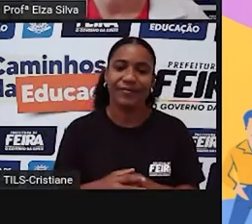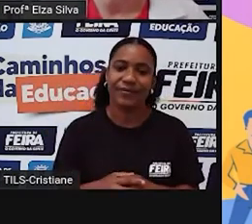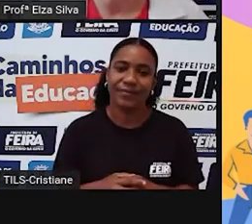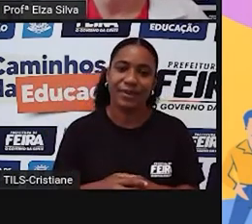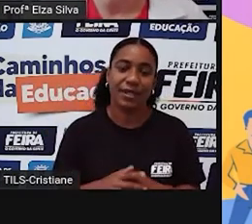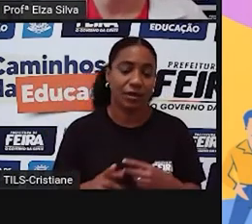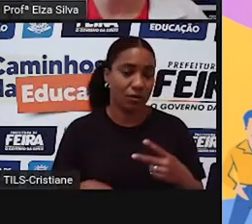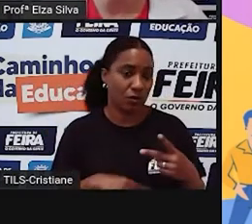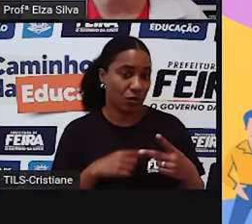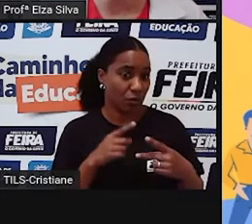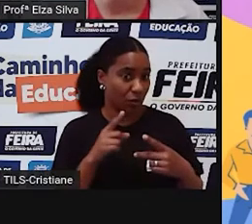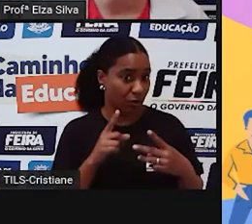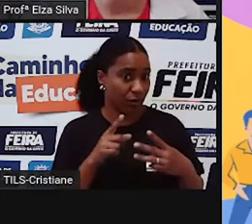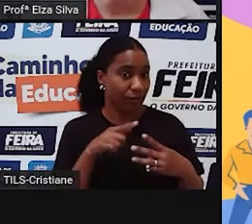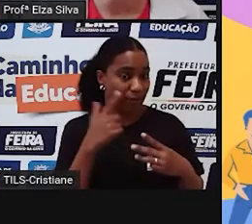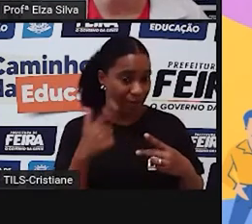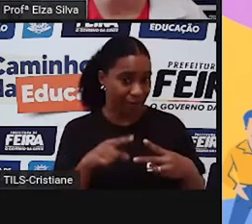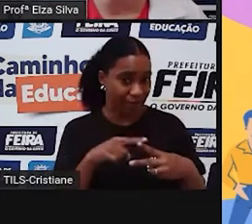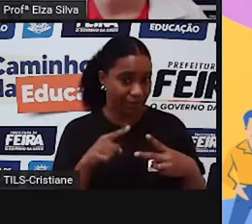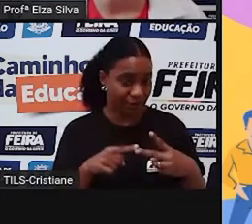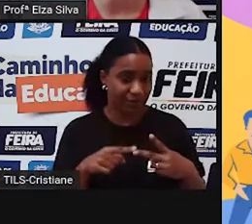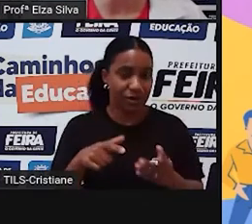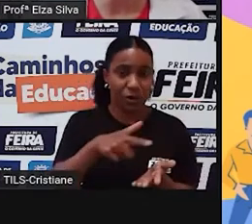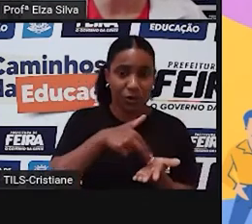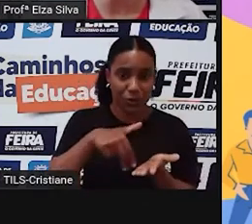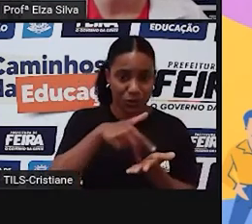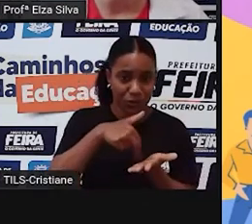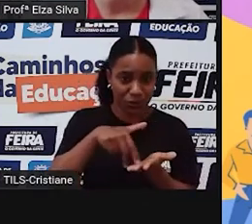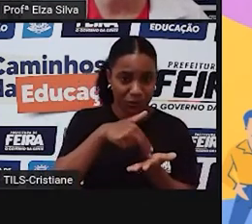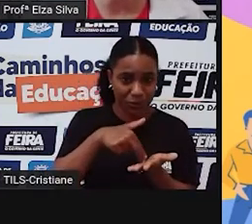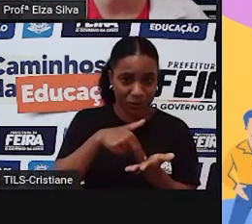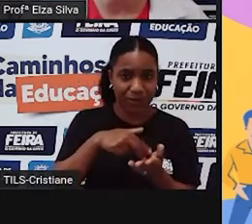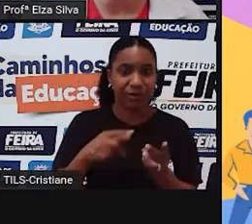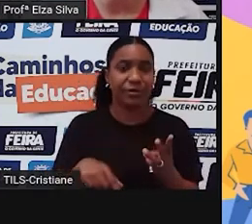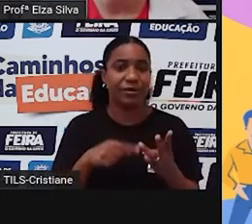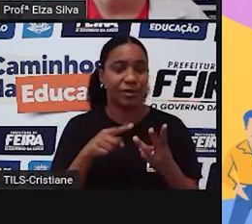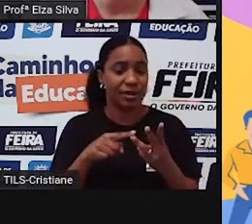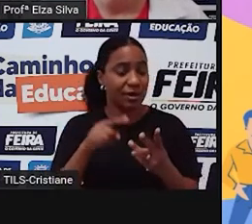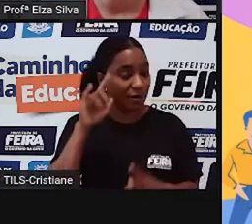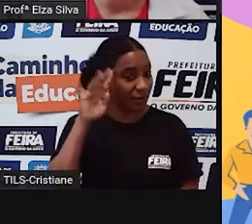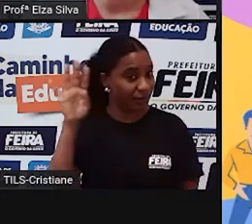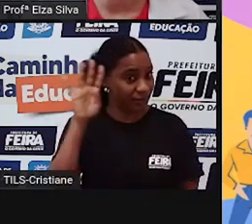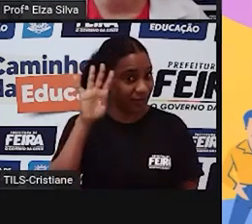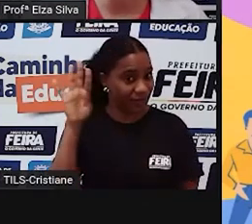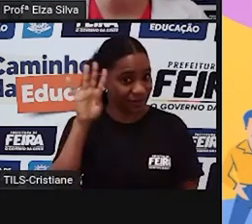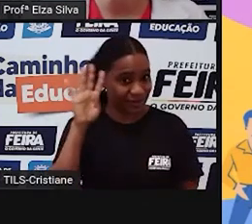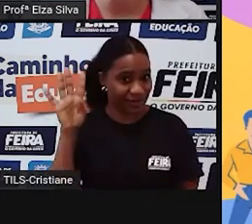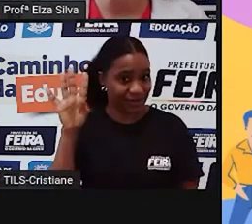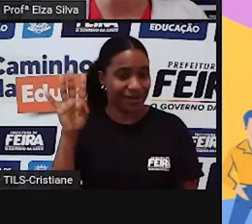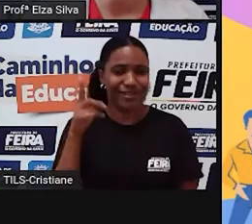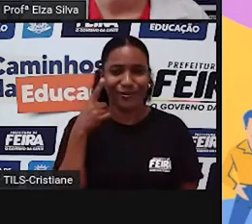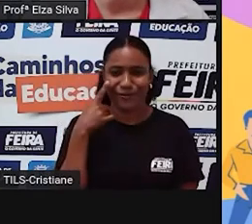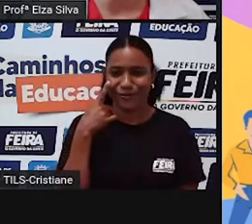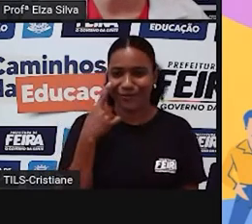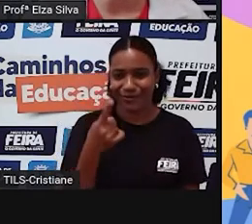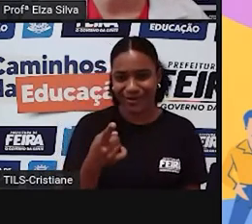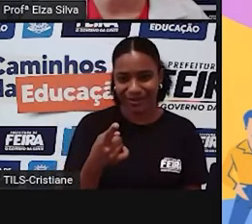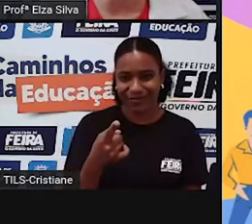os verbos dançar, dance, imaginar, imagine. Então,